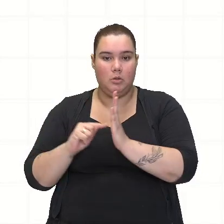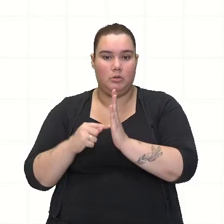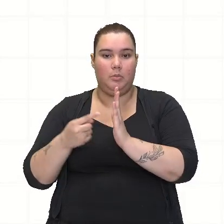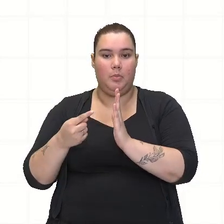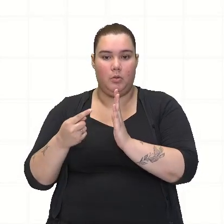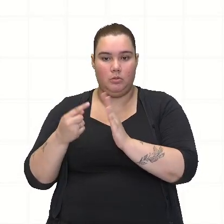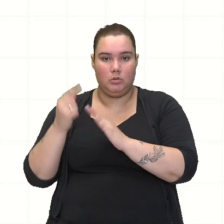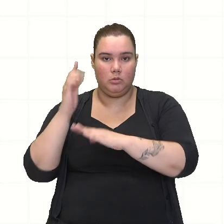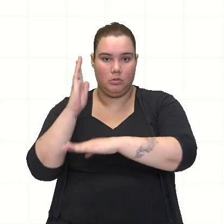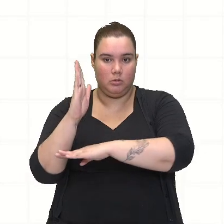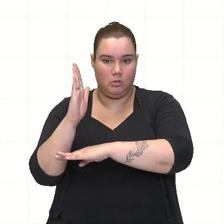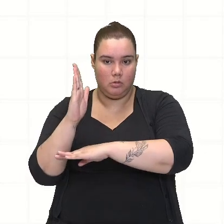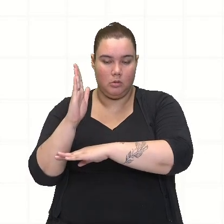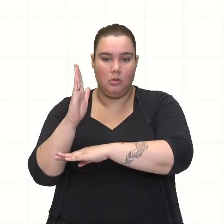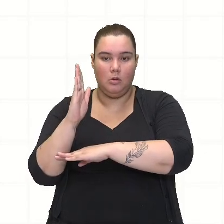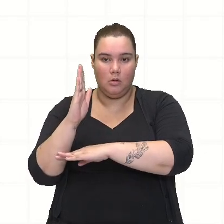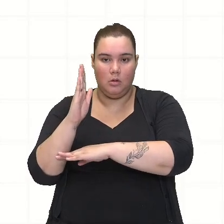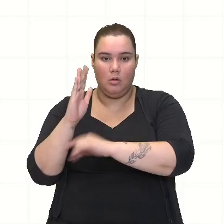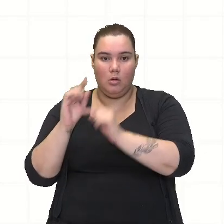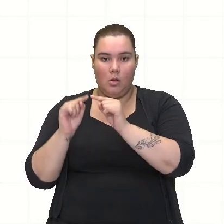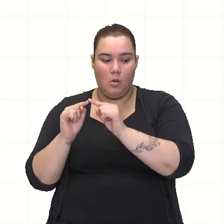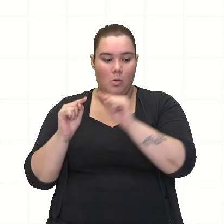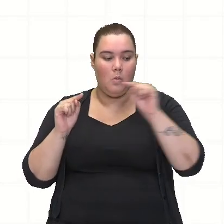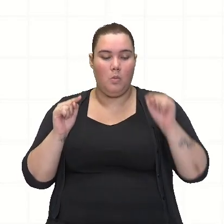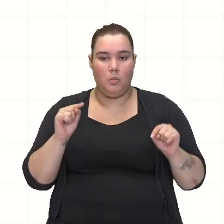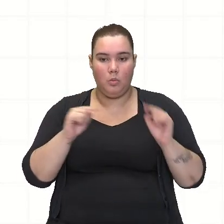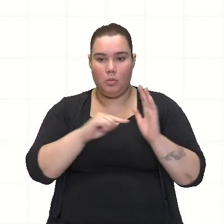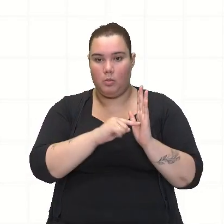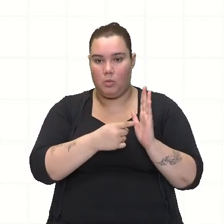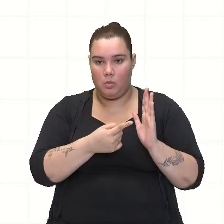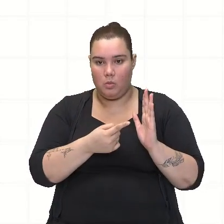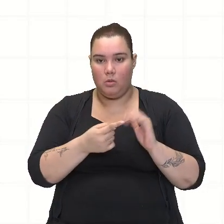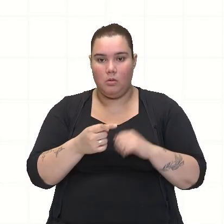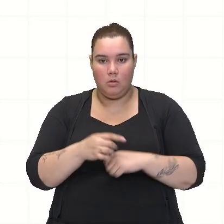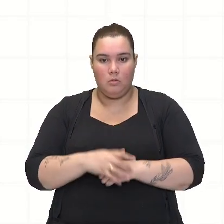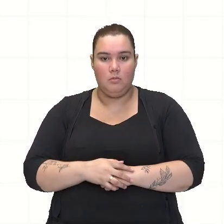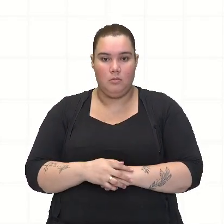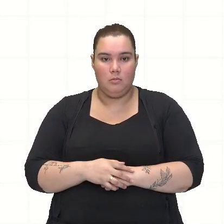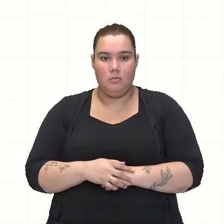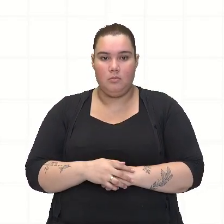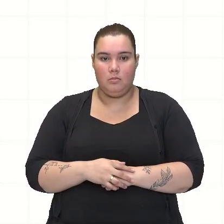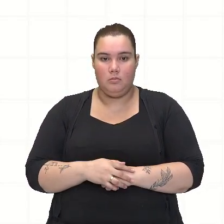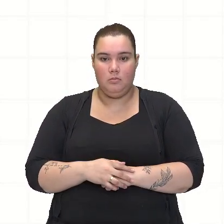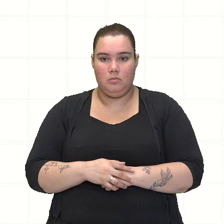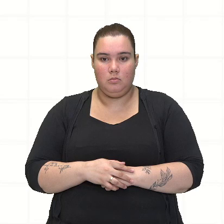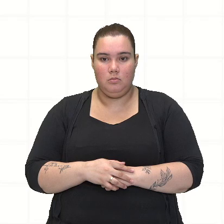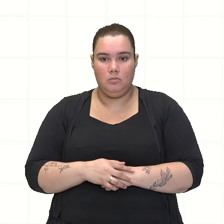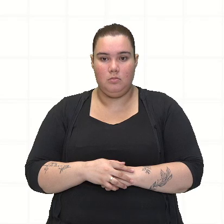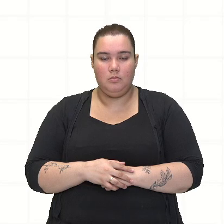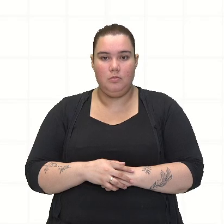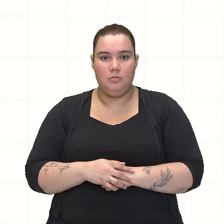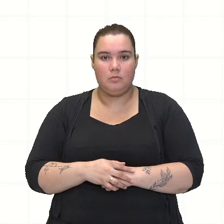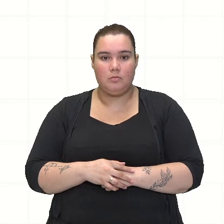ponto a outro, ok? Ó, de um ponto a outro.